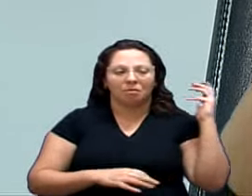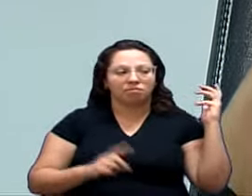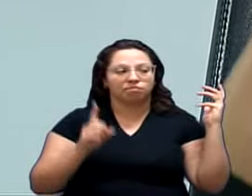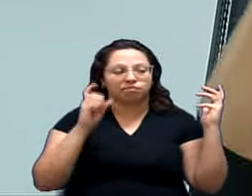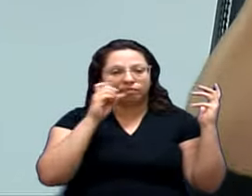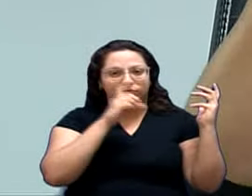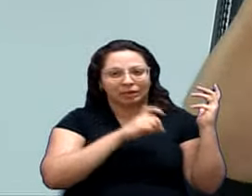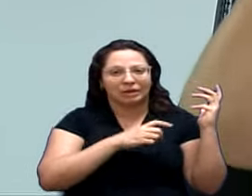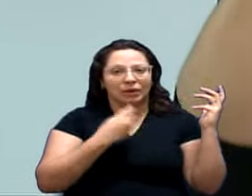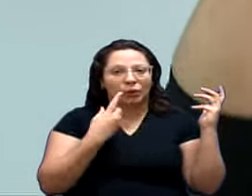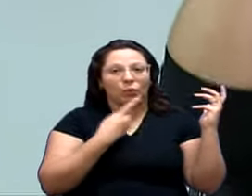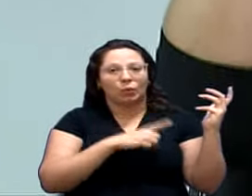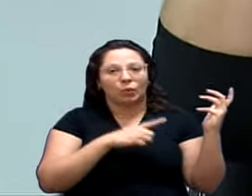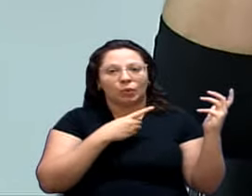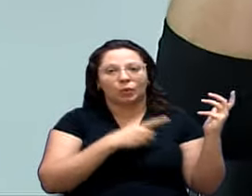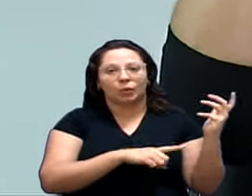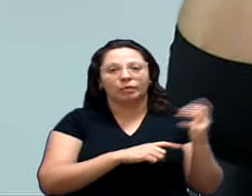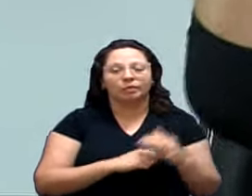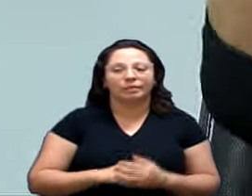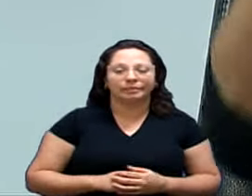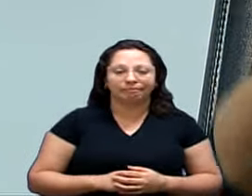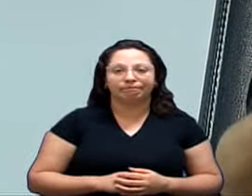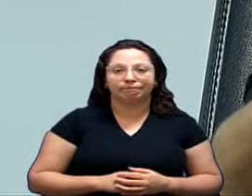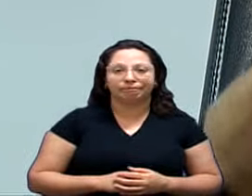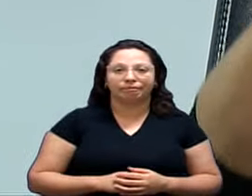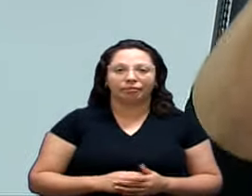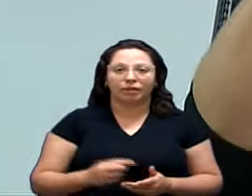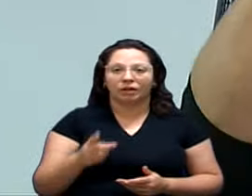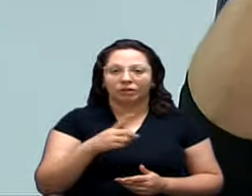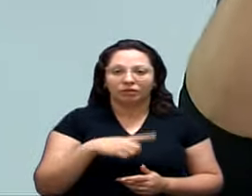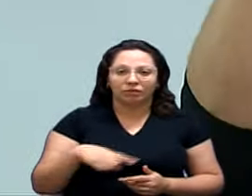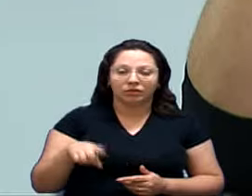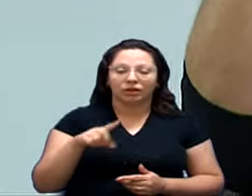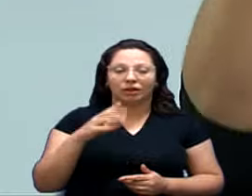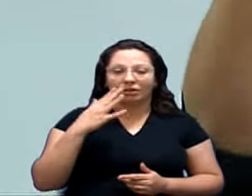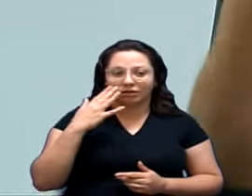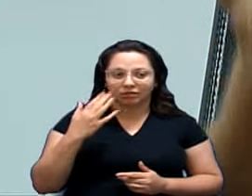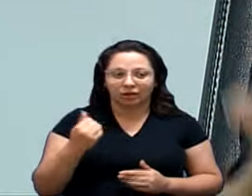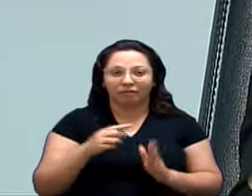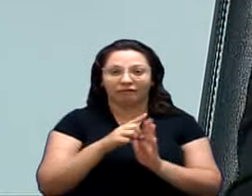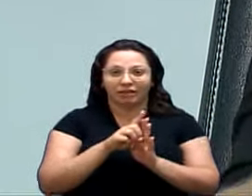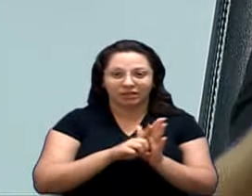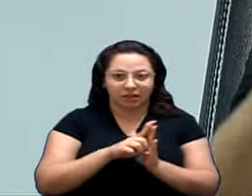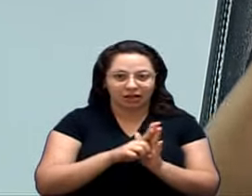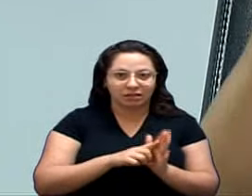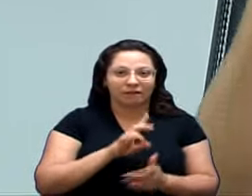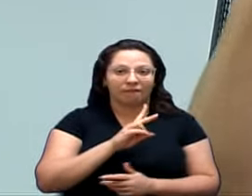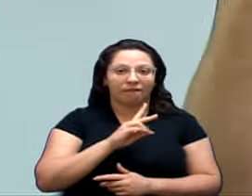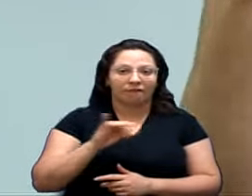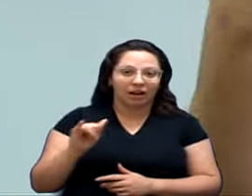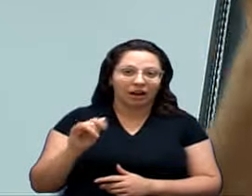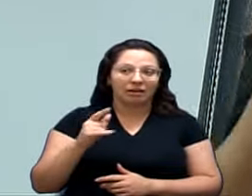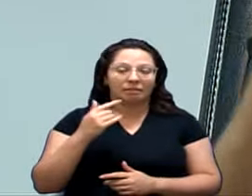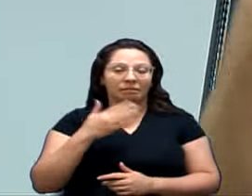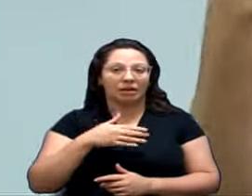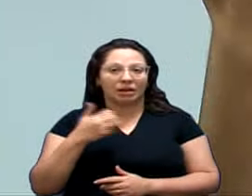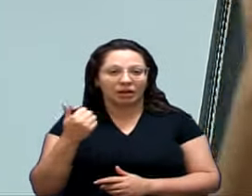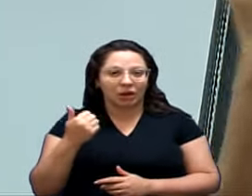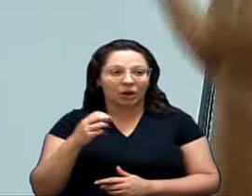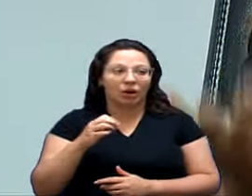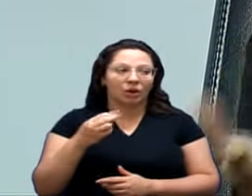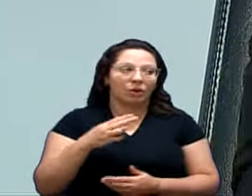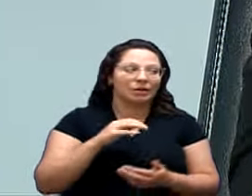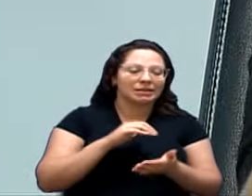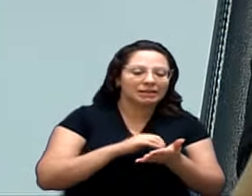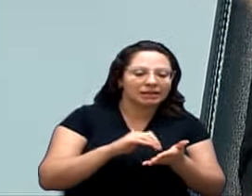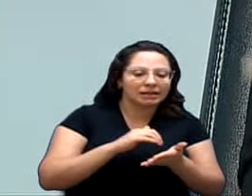contando com eh a esperança de que a fiscalização vai melhorar de que as secretarias vão conseguir